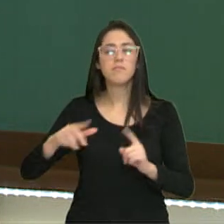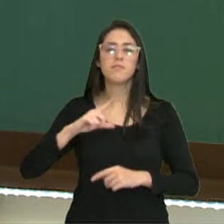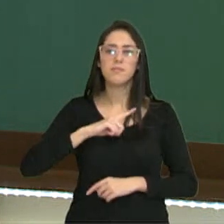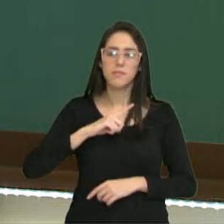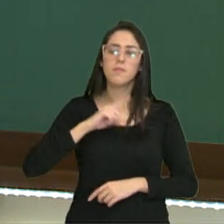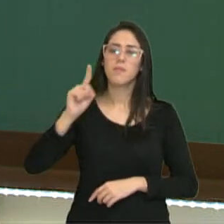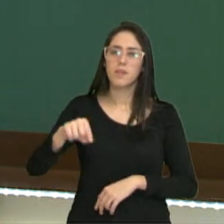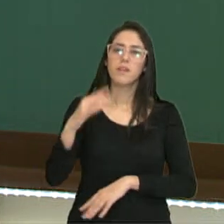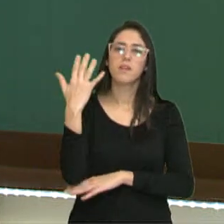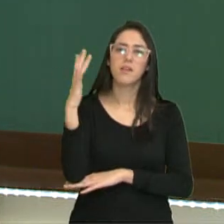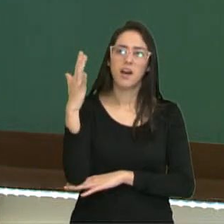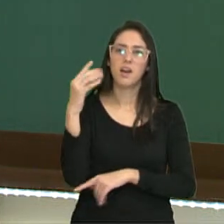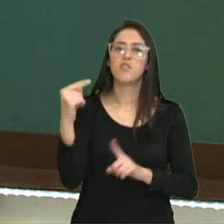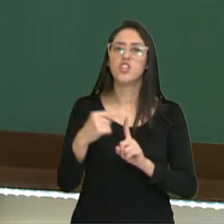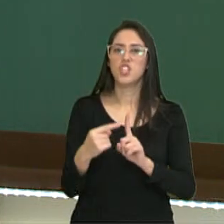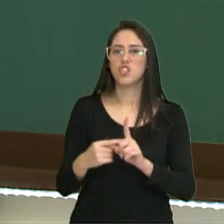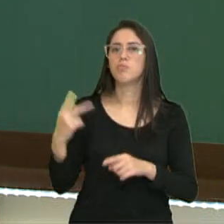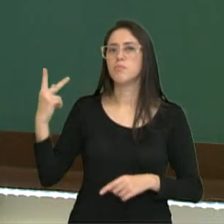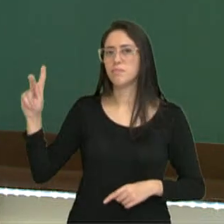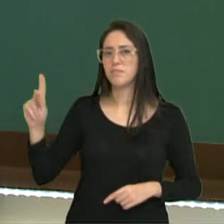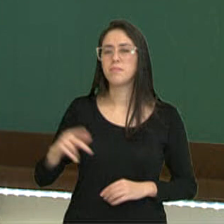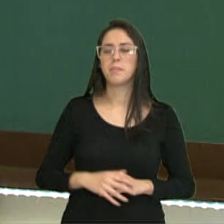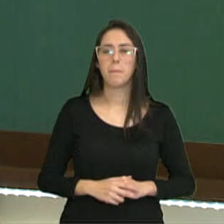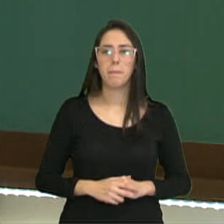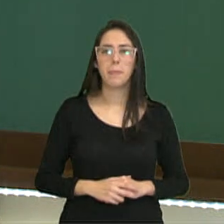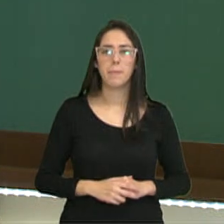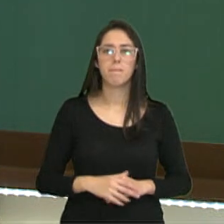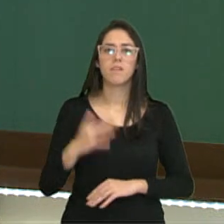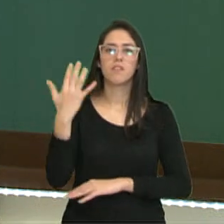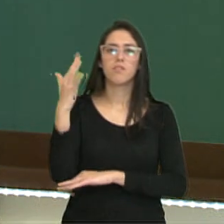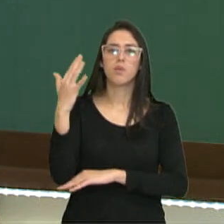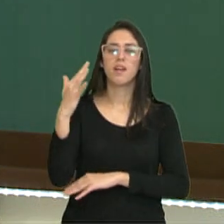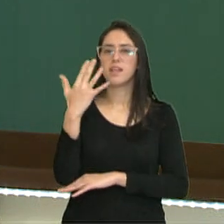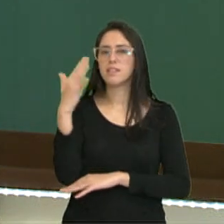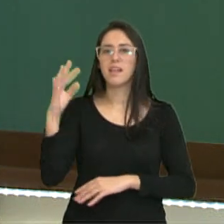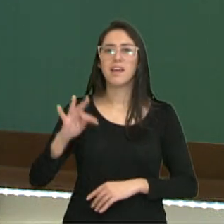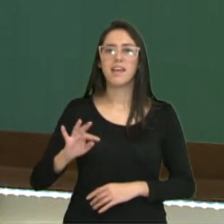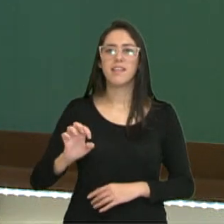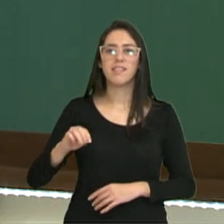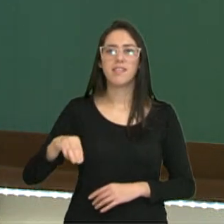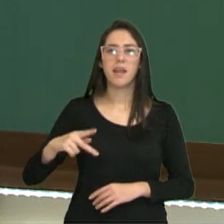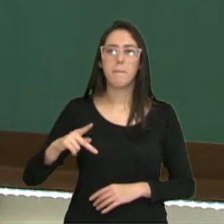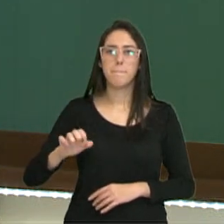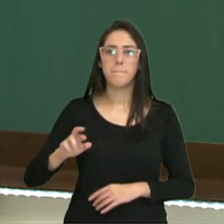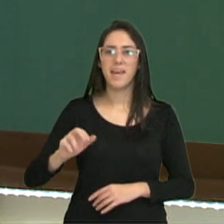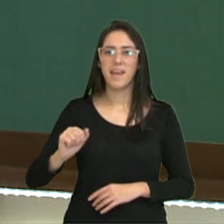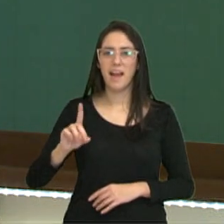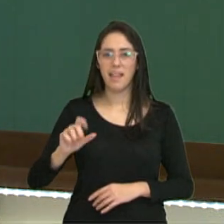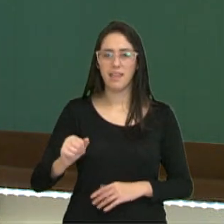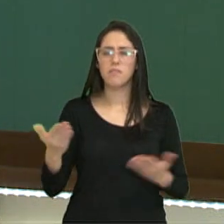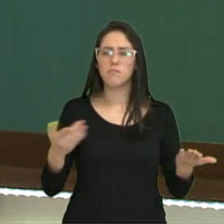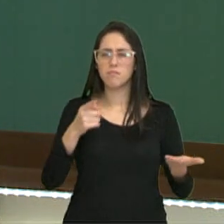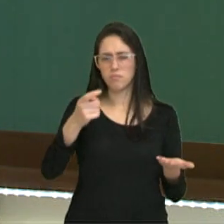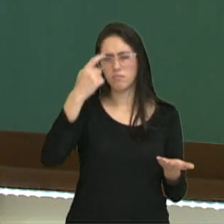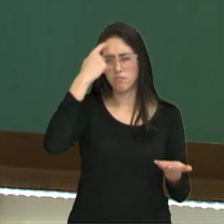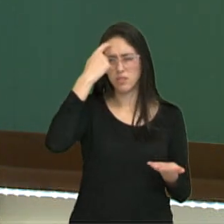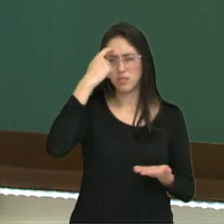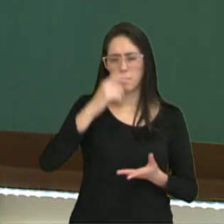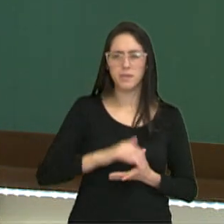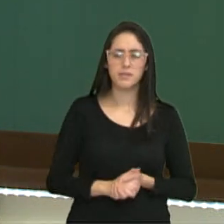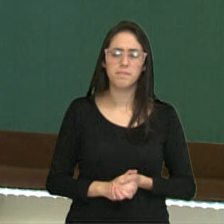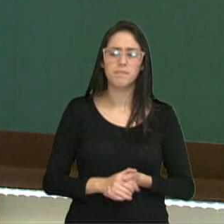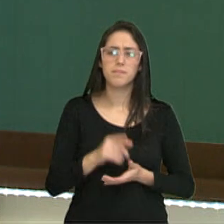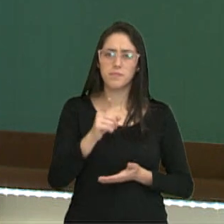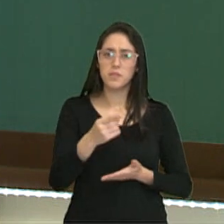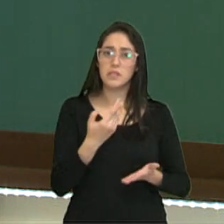de vegetação caducifólia, tá? Na floresta temperada. Então, para você pensar um pouquinho. Você está